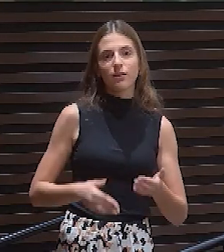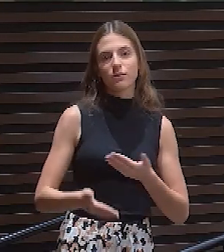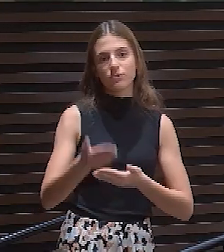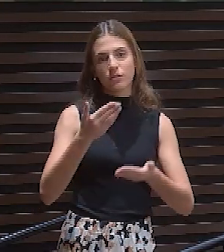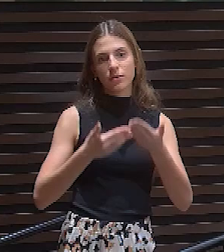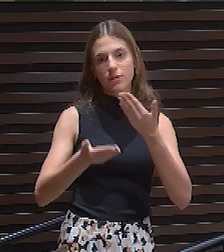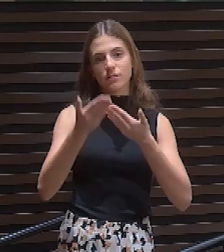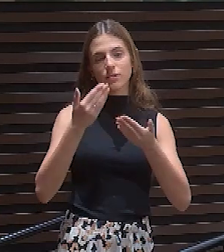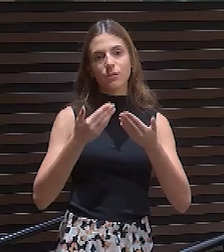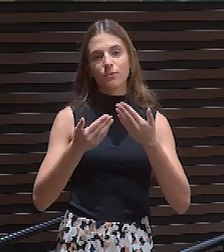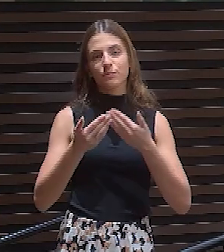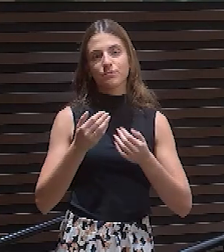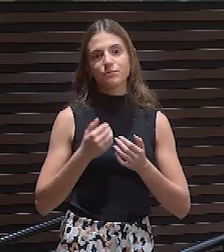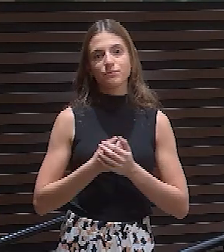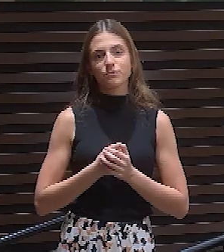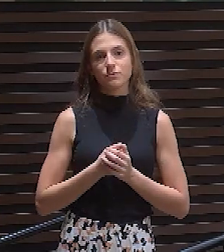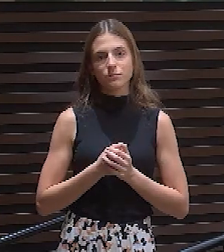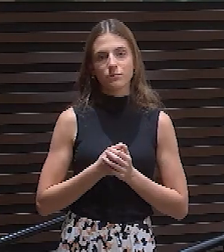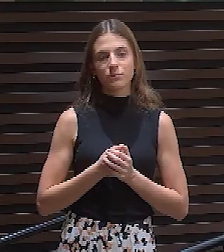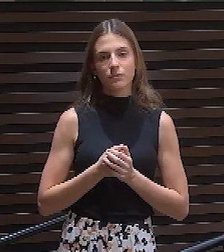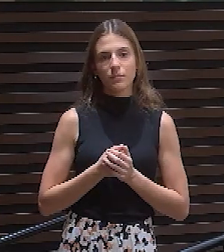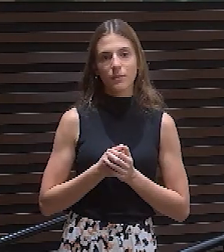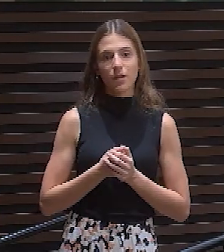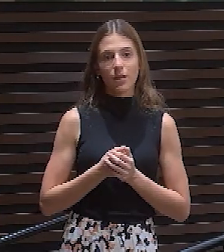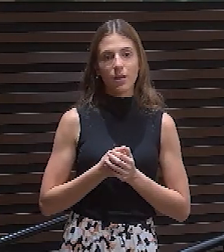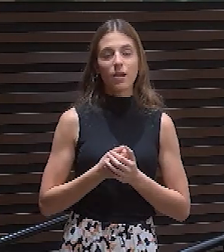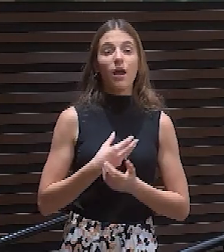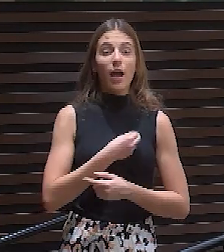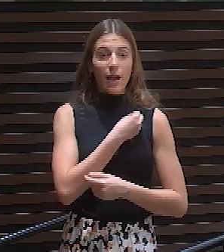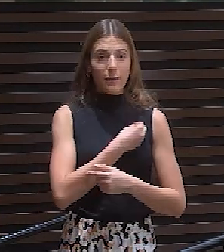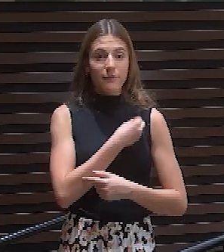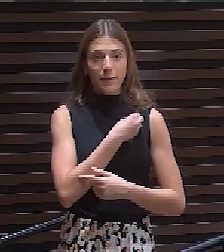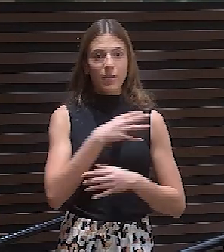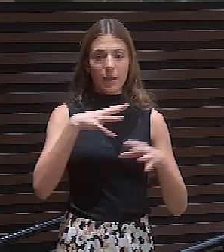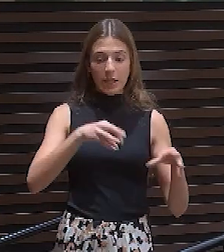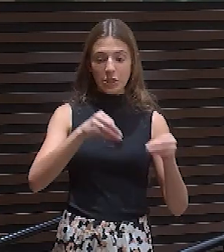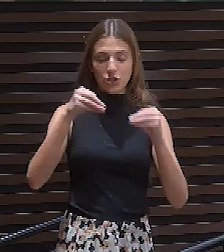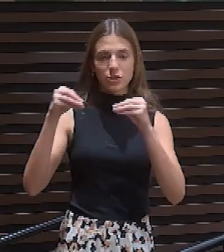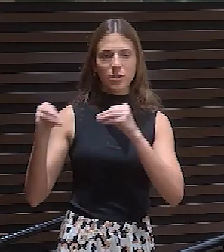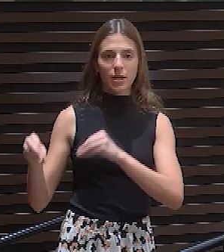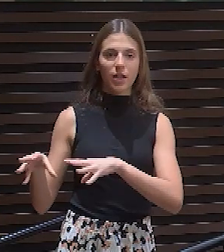A vida tirada do Jordão.